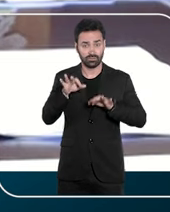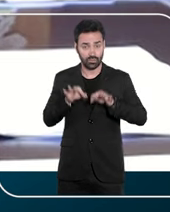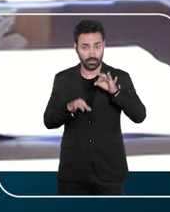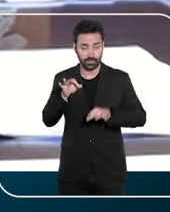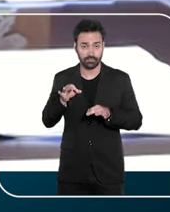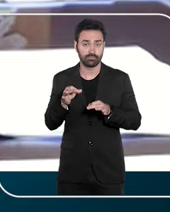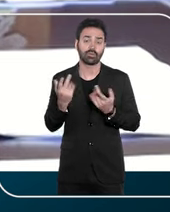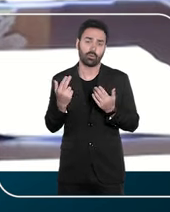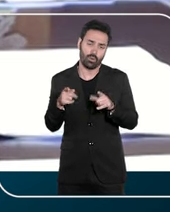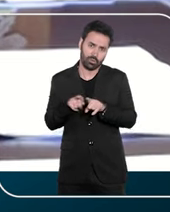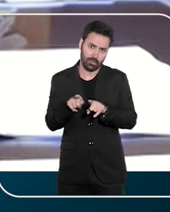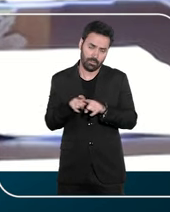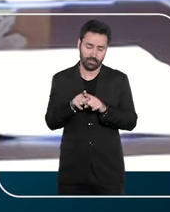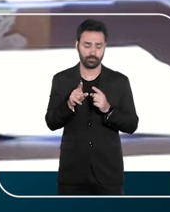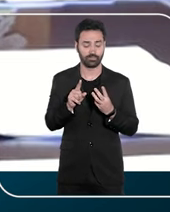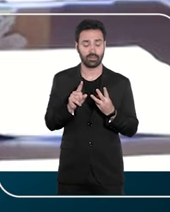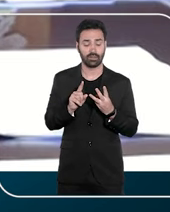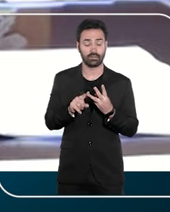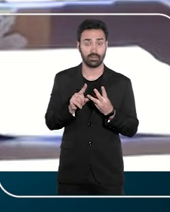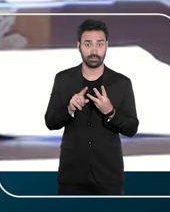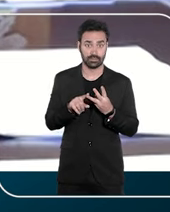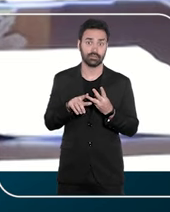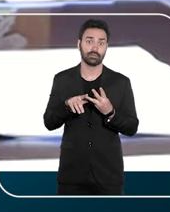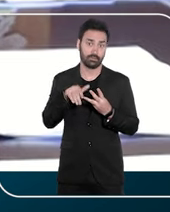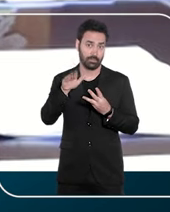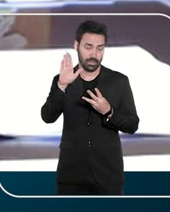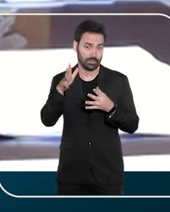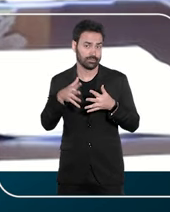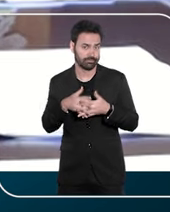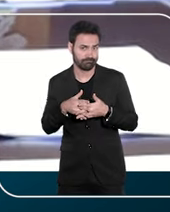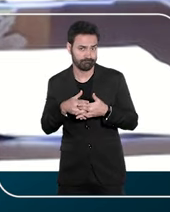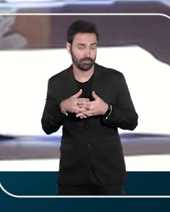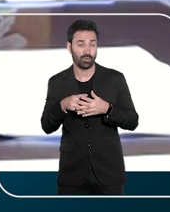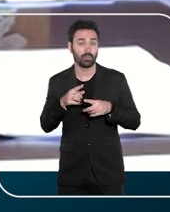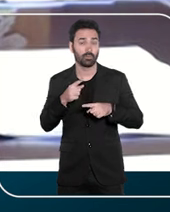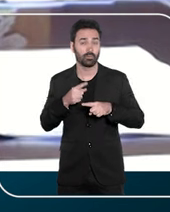e a terceira é um pouco mais delicada, porque